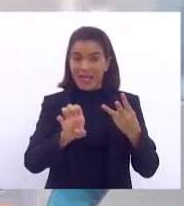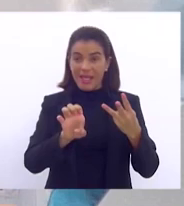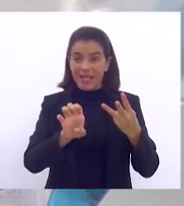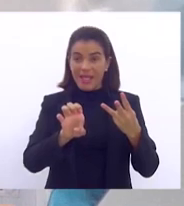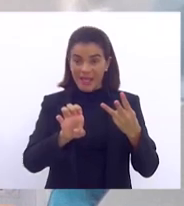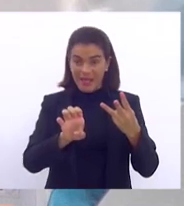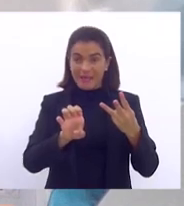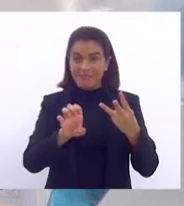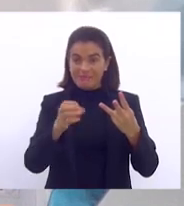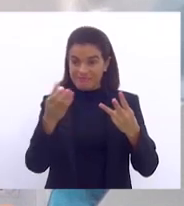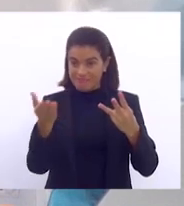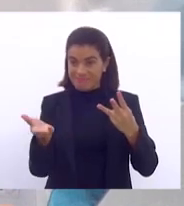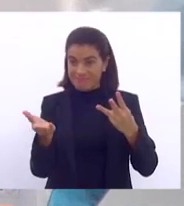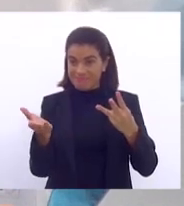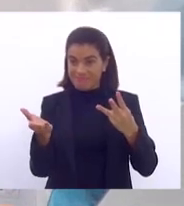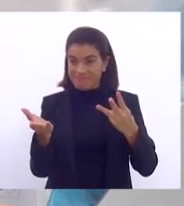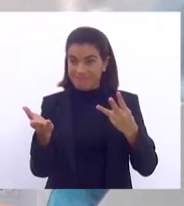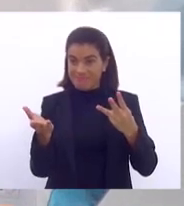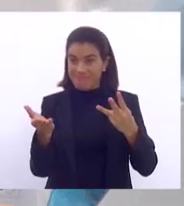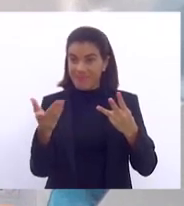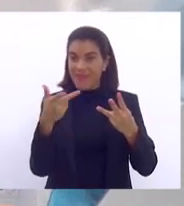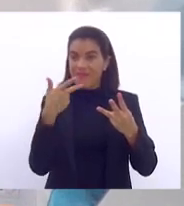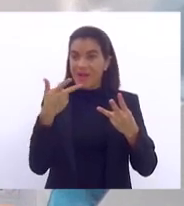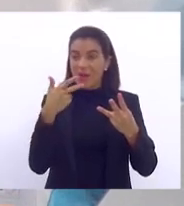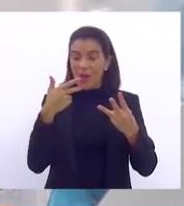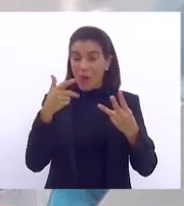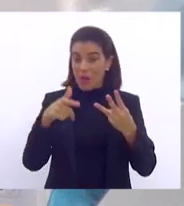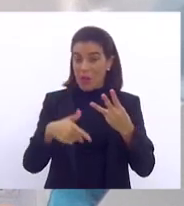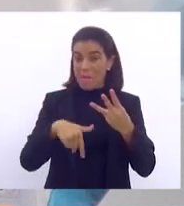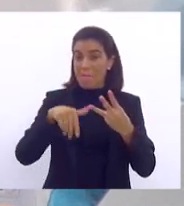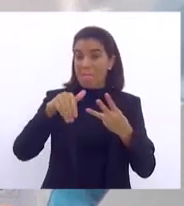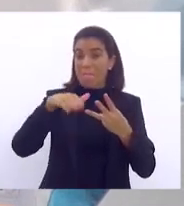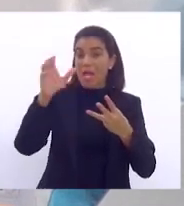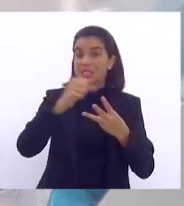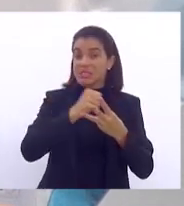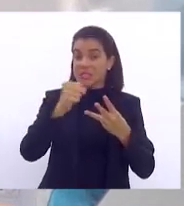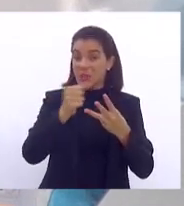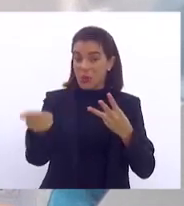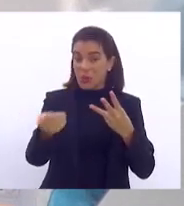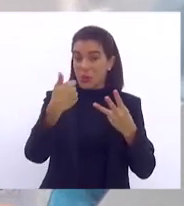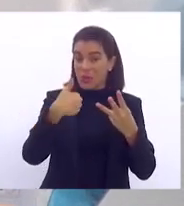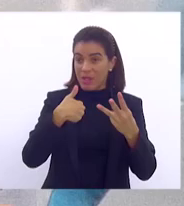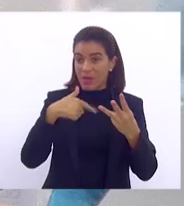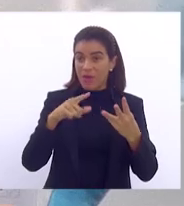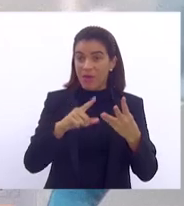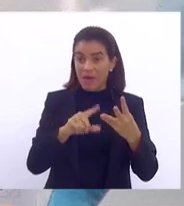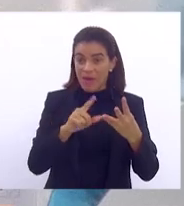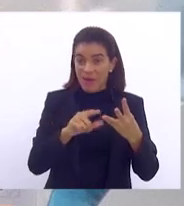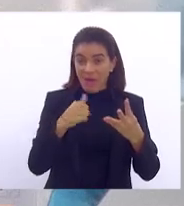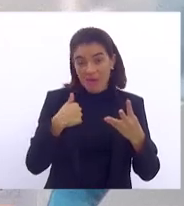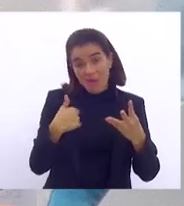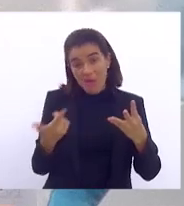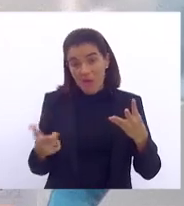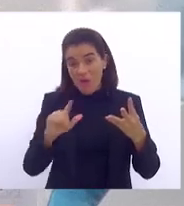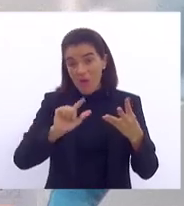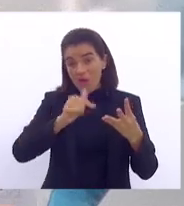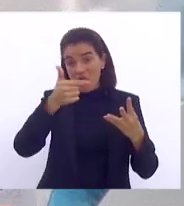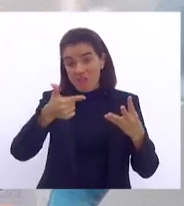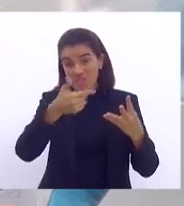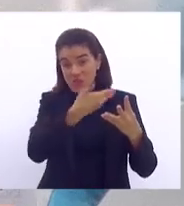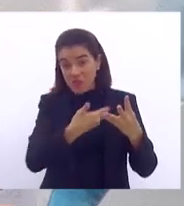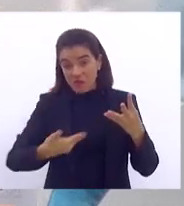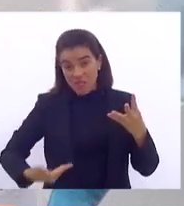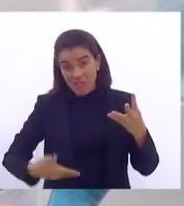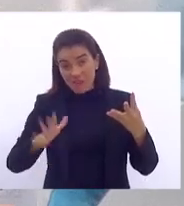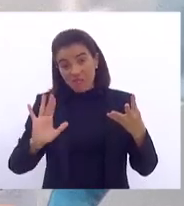Deputado André Correa diz que tem um mandato a mais que eu como parlamentar mas sou mal de Vice governador e às vezes o governador em